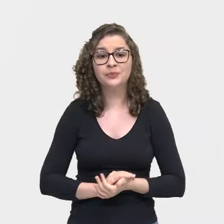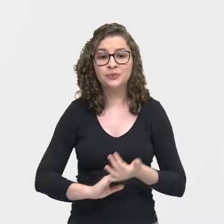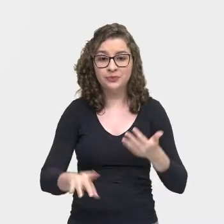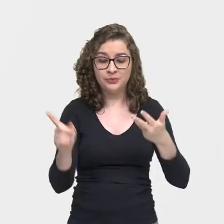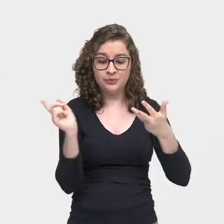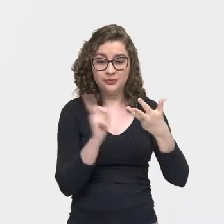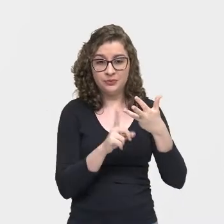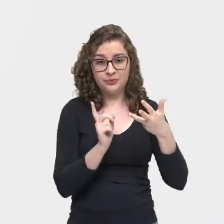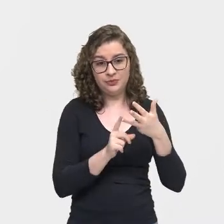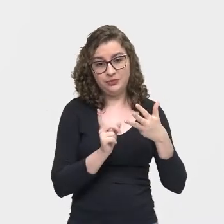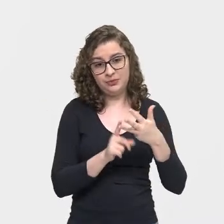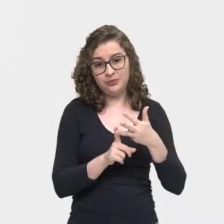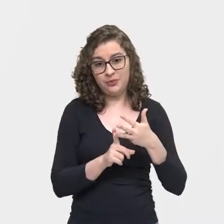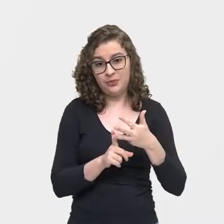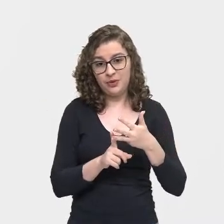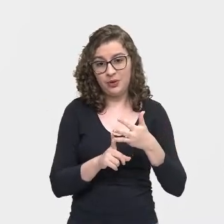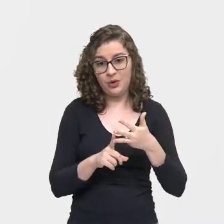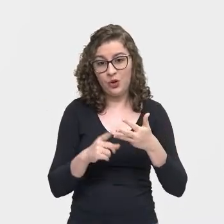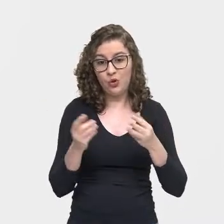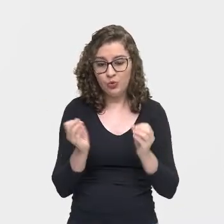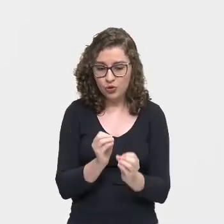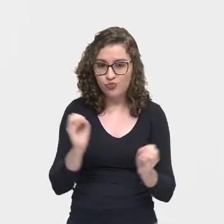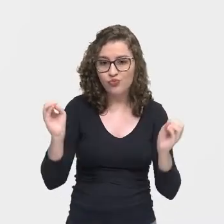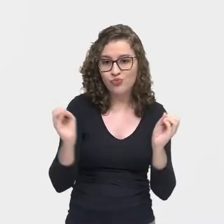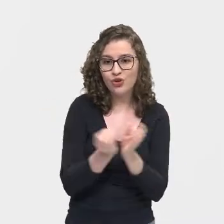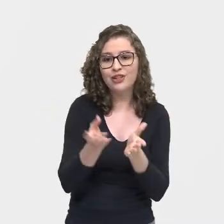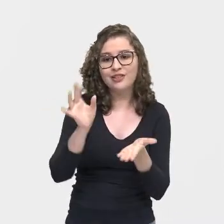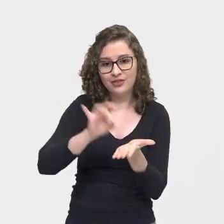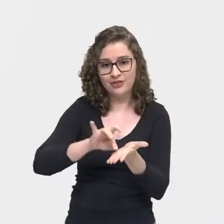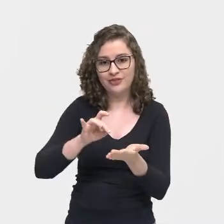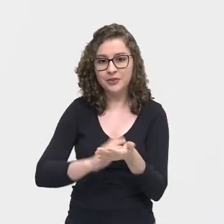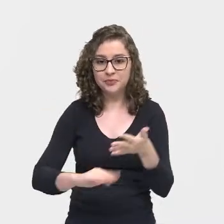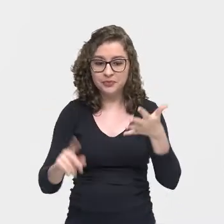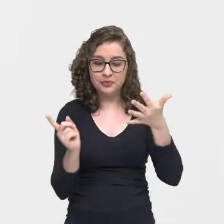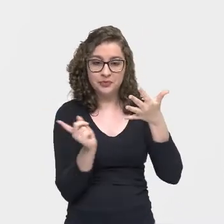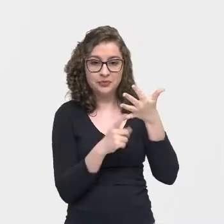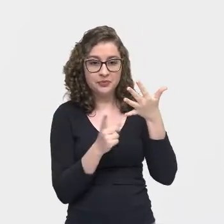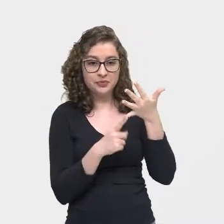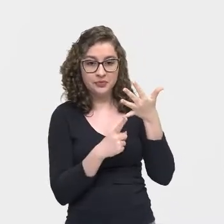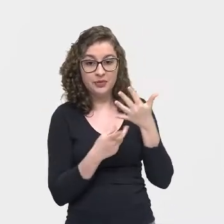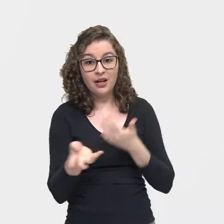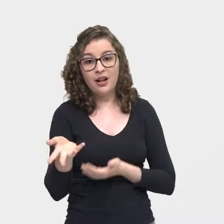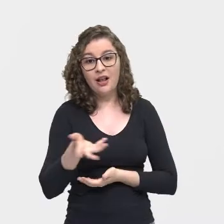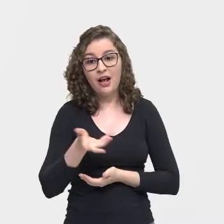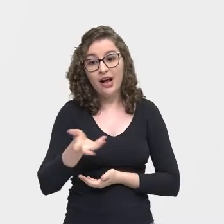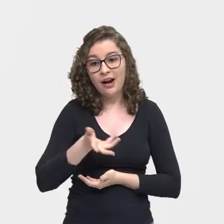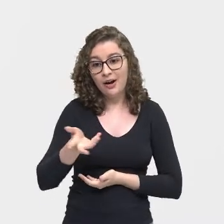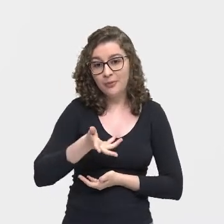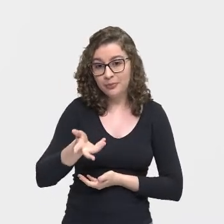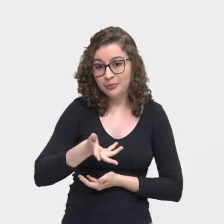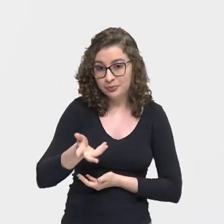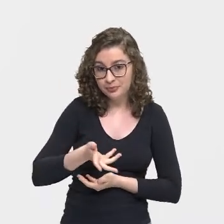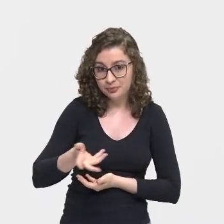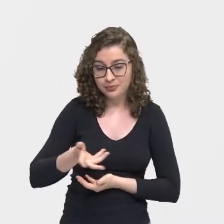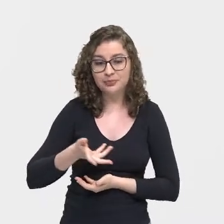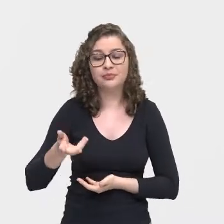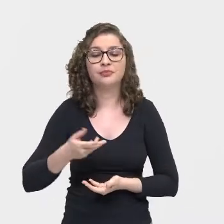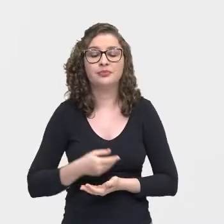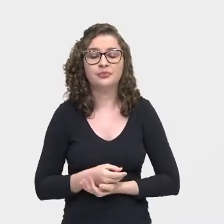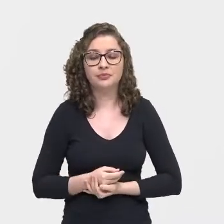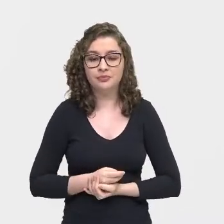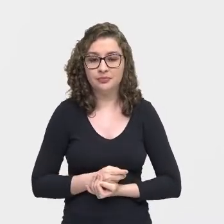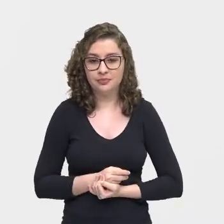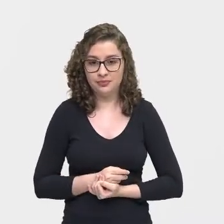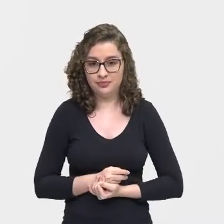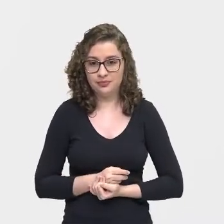Depois, um maior número de colisões efetivas e o aumento da velocidade, né, da